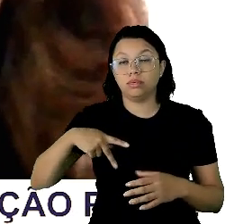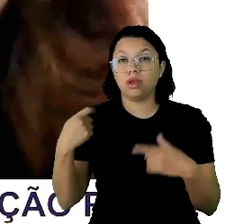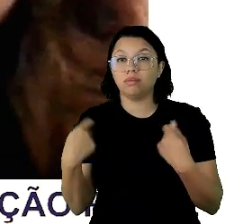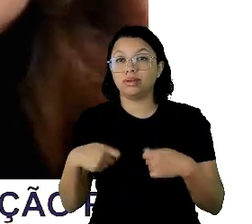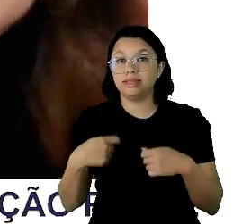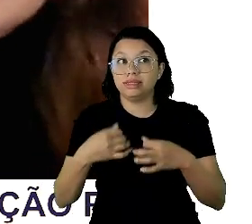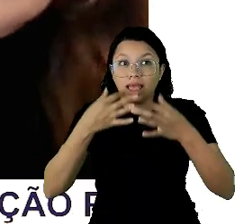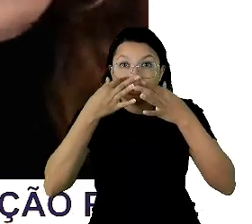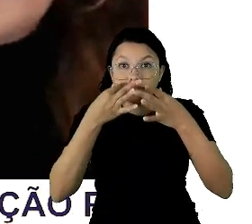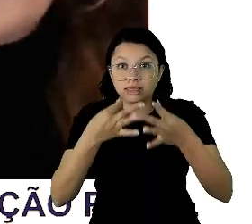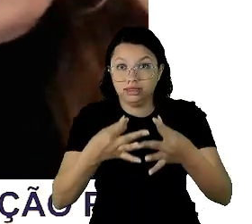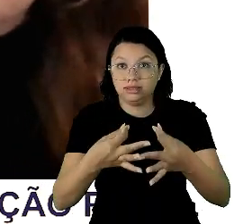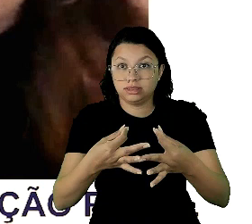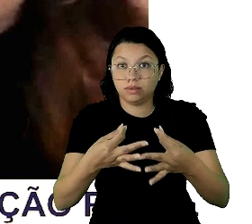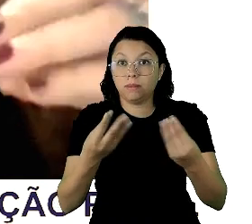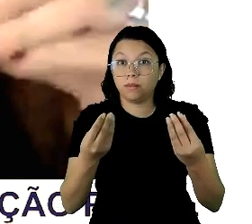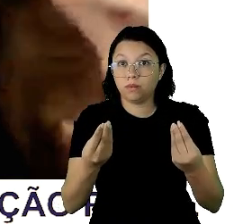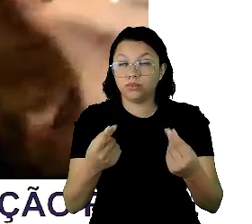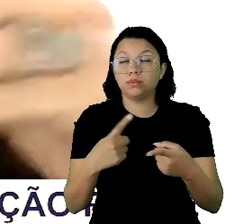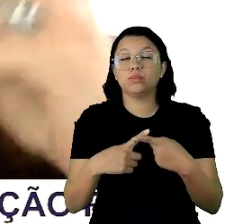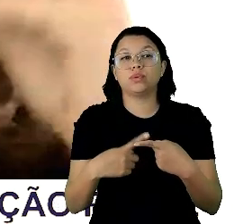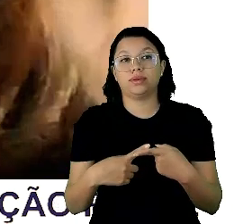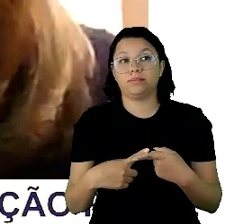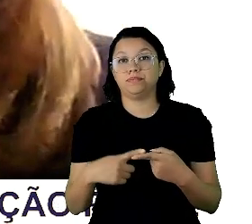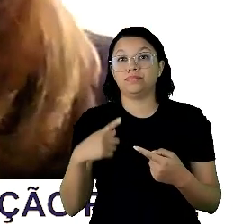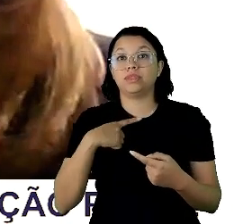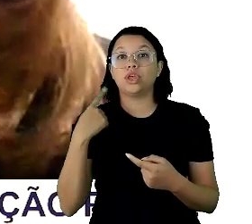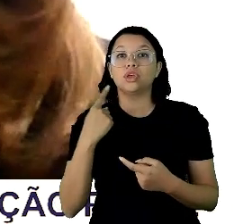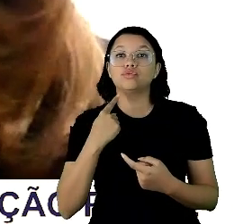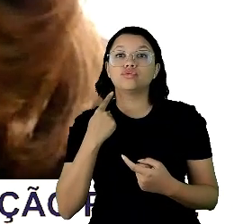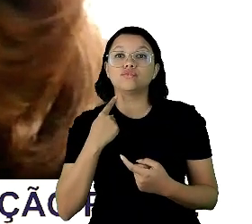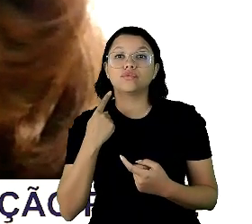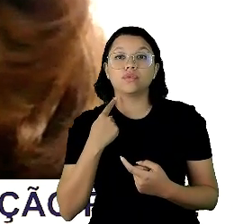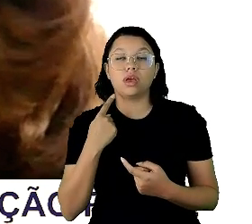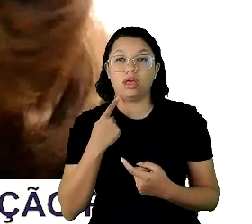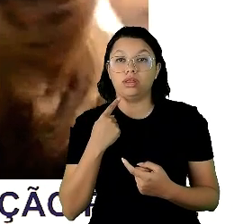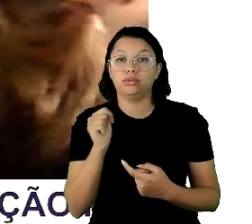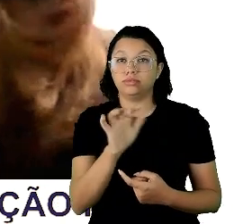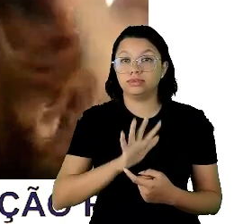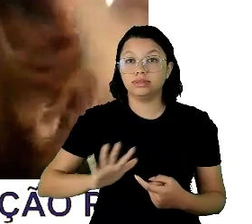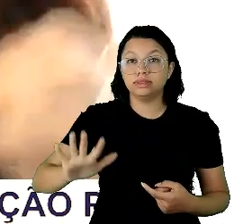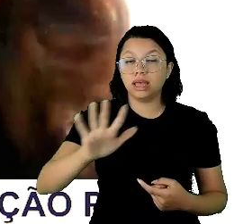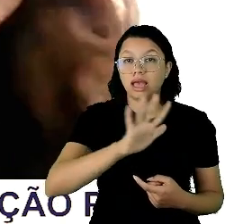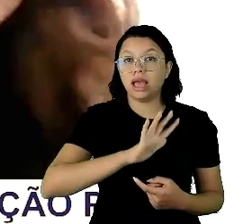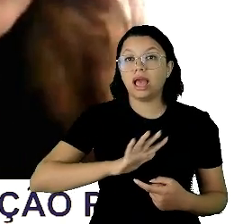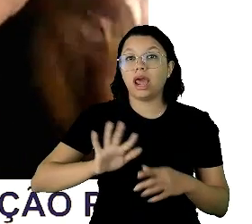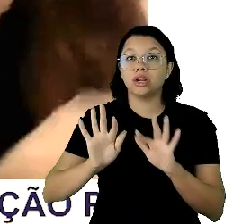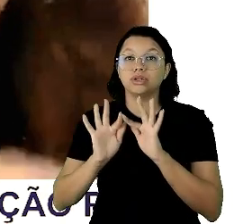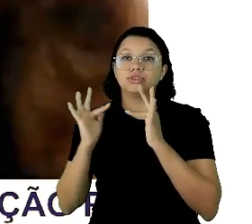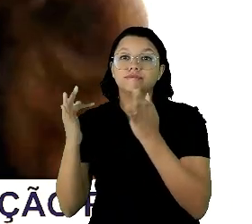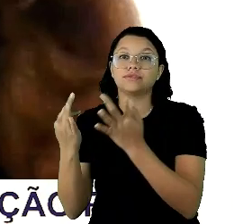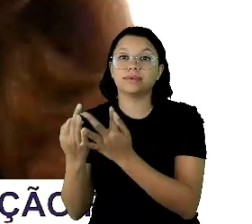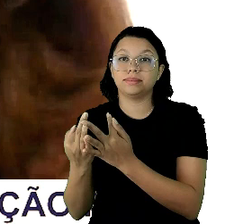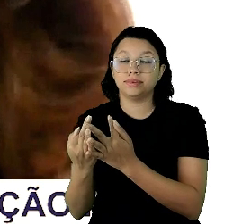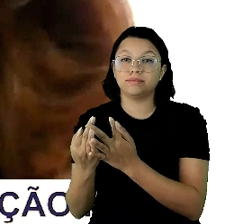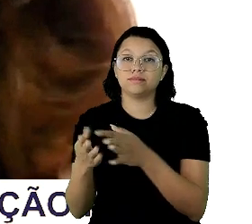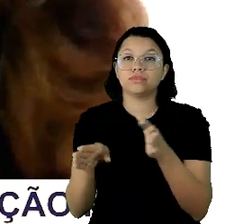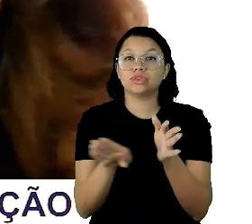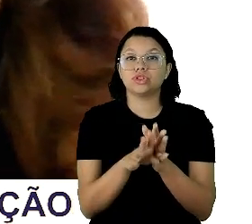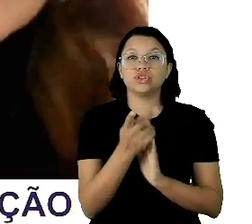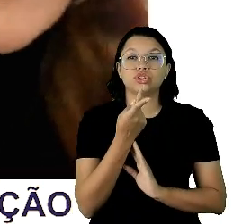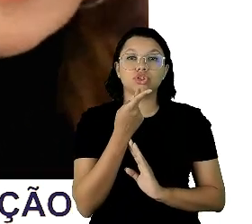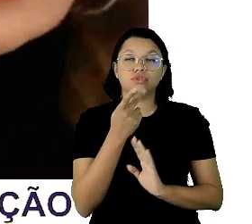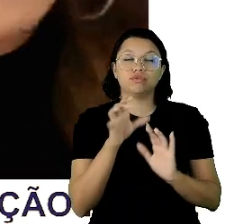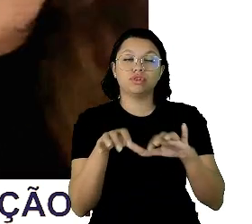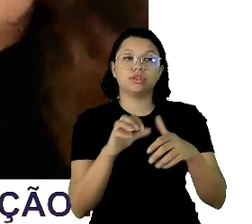porque tem advogados da área de família que chega e fala assim, ó, fala para o